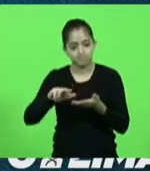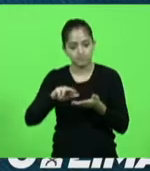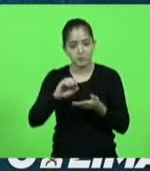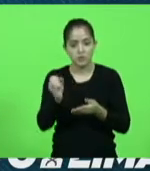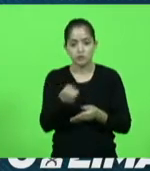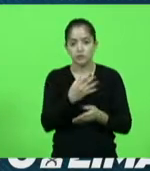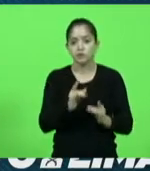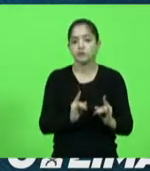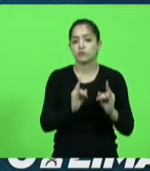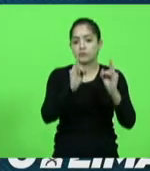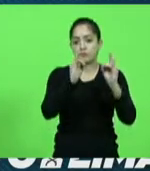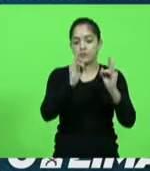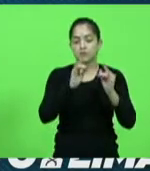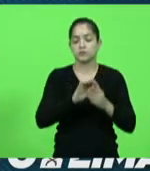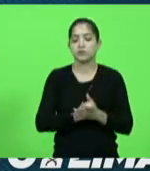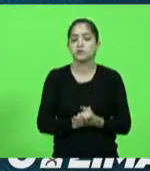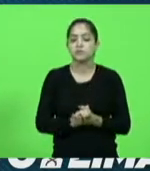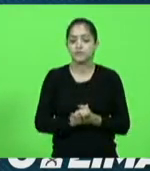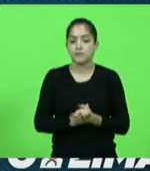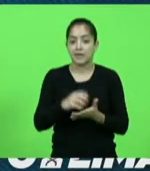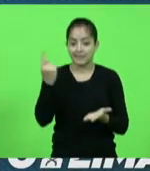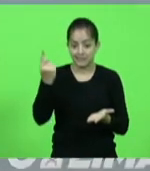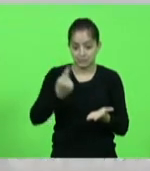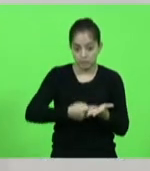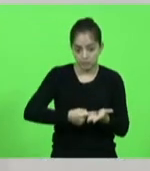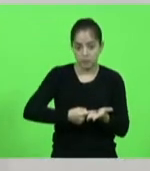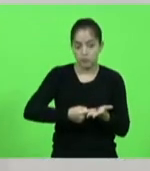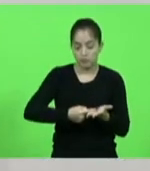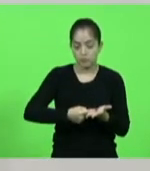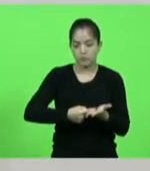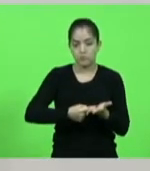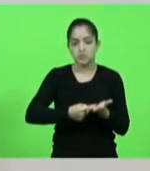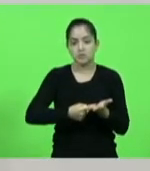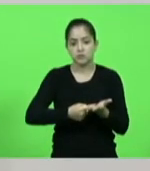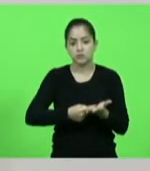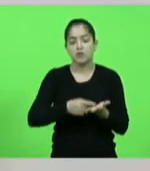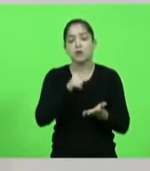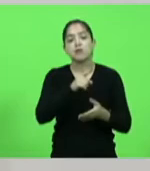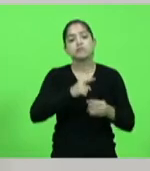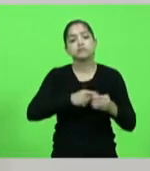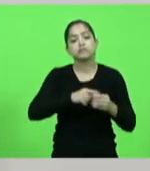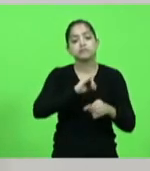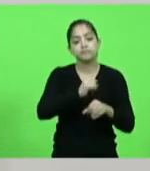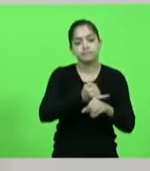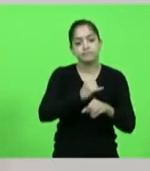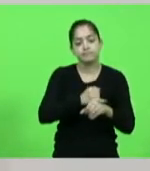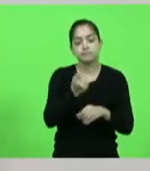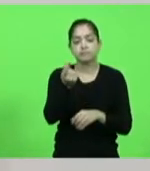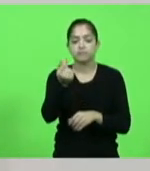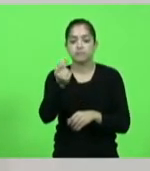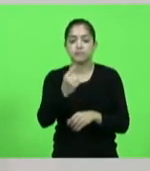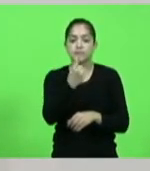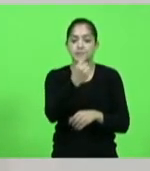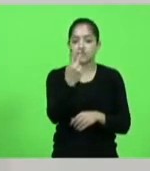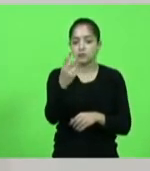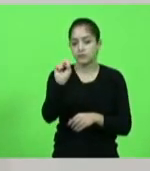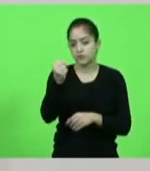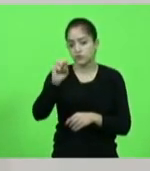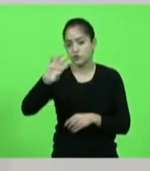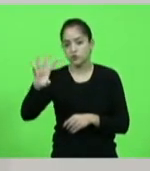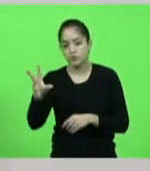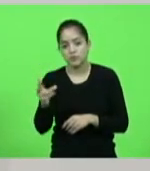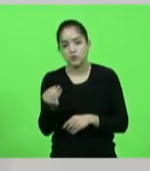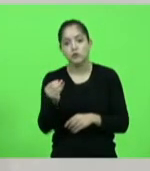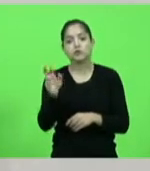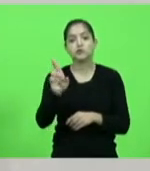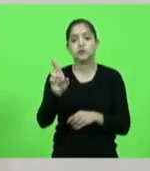ali. A Fiesc ela está assumindo um compromisso com a cidade de Joinville no valor de 128 milhões de reais